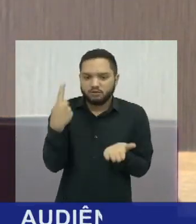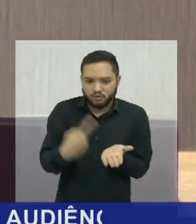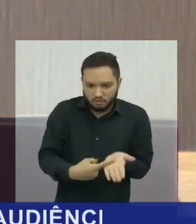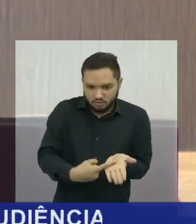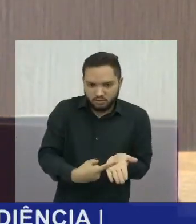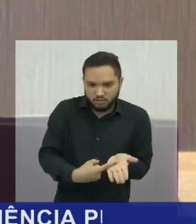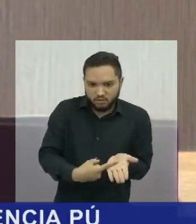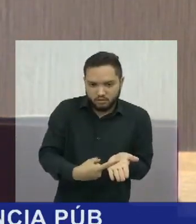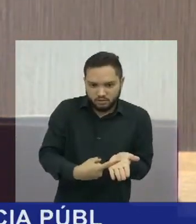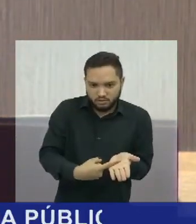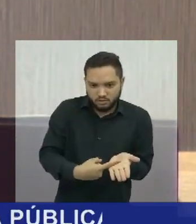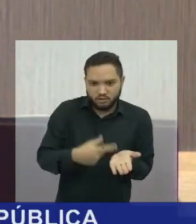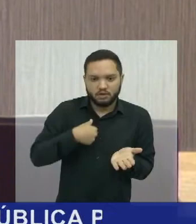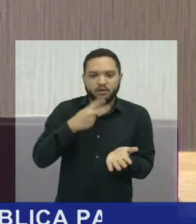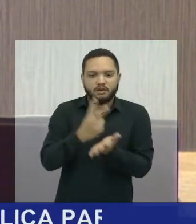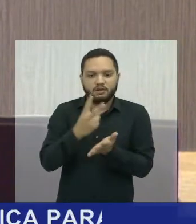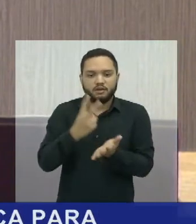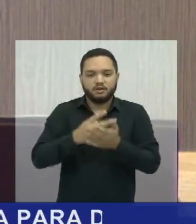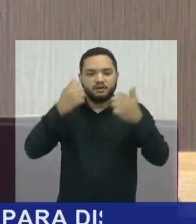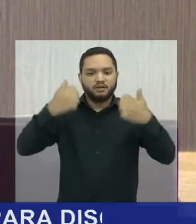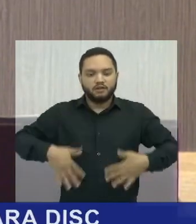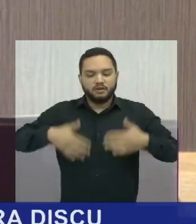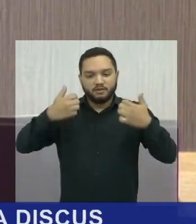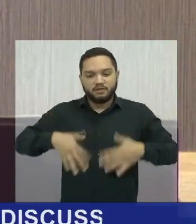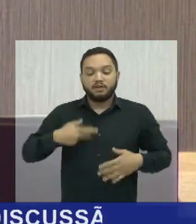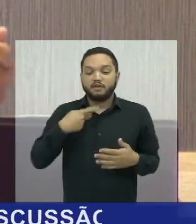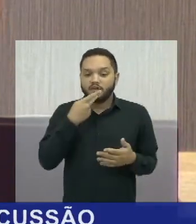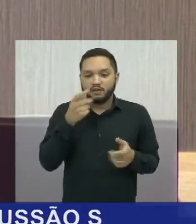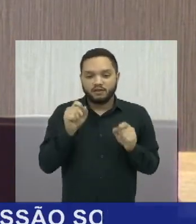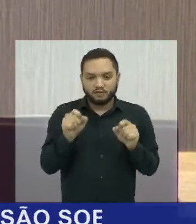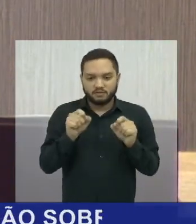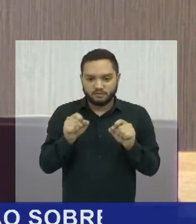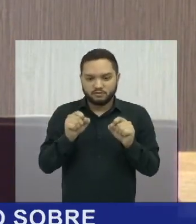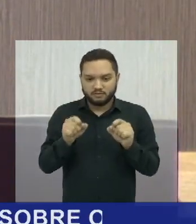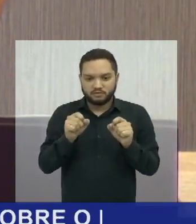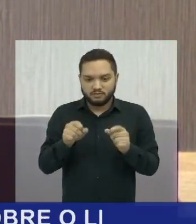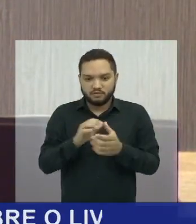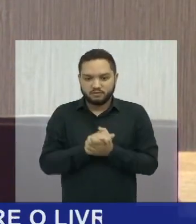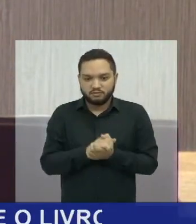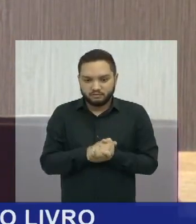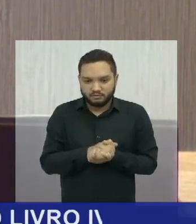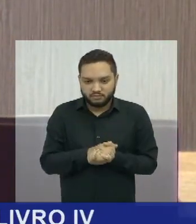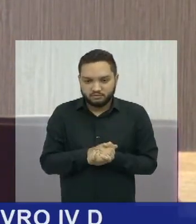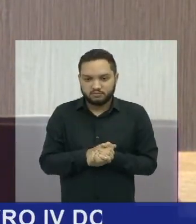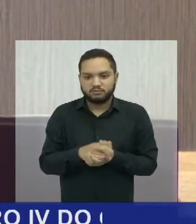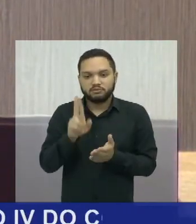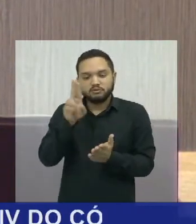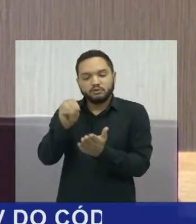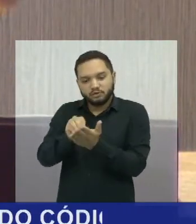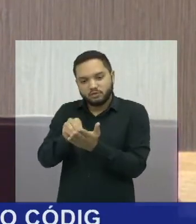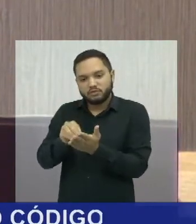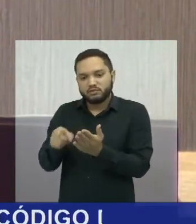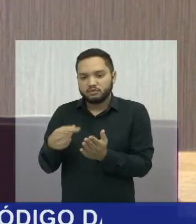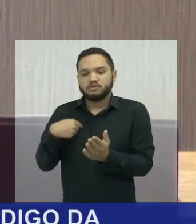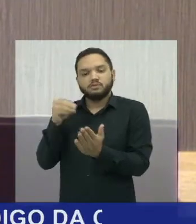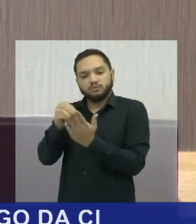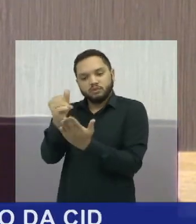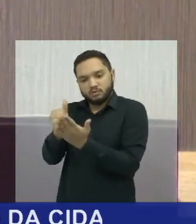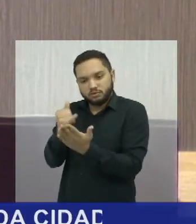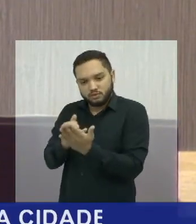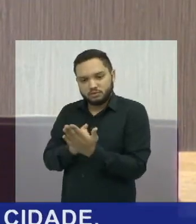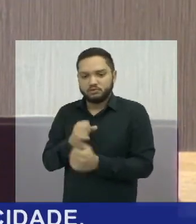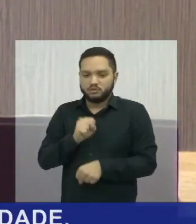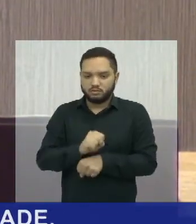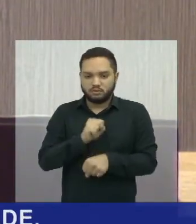as palavras, eu gosto de dar vida às palavras, o que eu disse? Seu Pedro, eu gostaria de falar. Ele disse, pois bote seu nome ali. E eu botei meu nome e